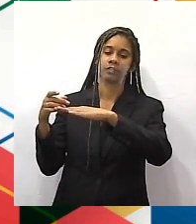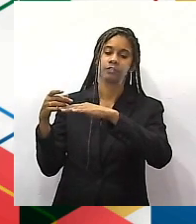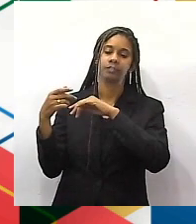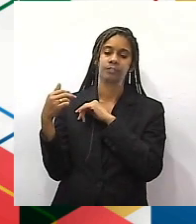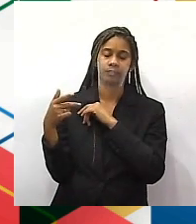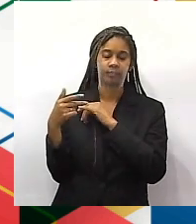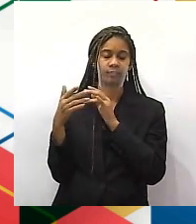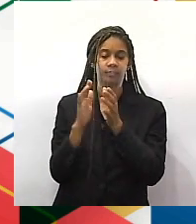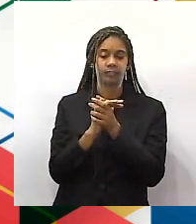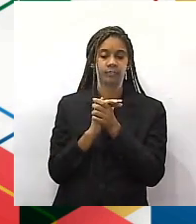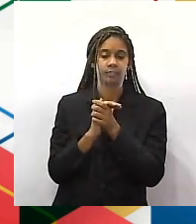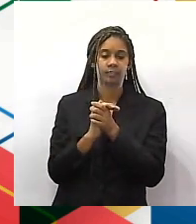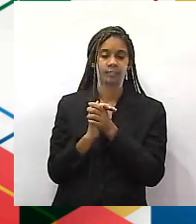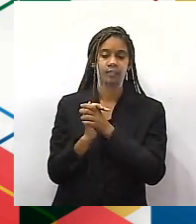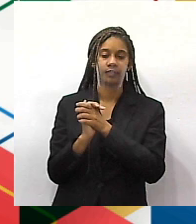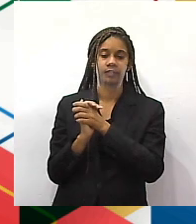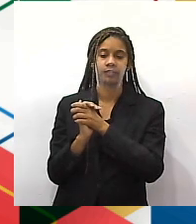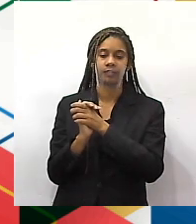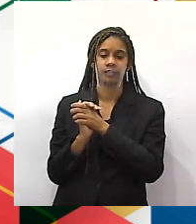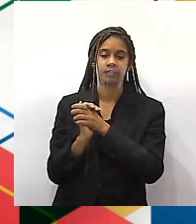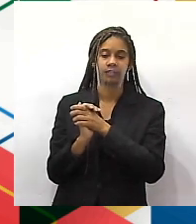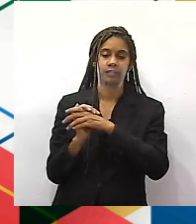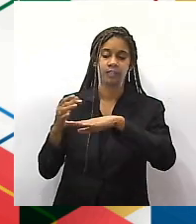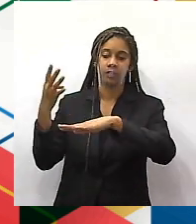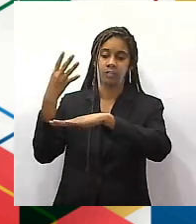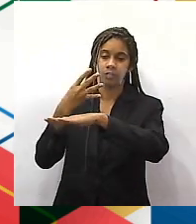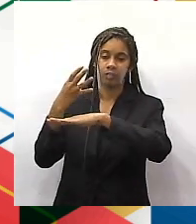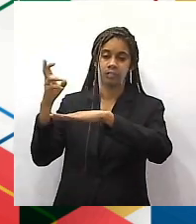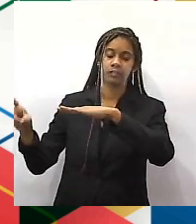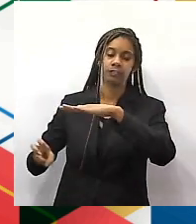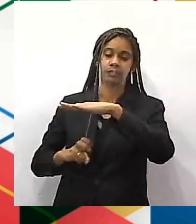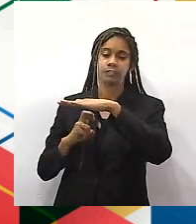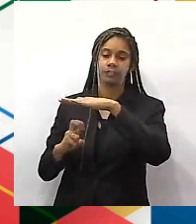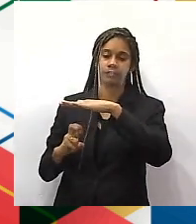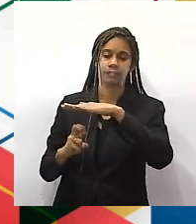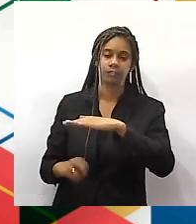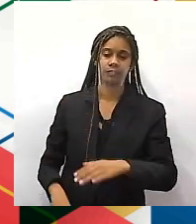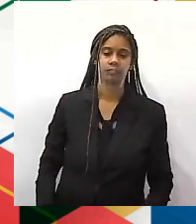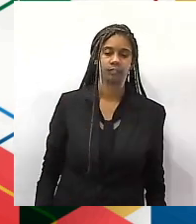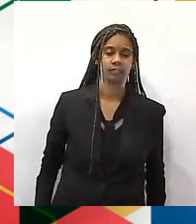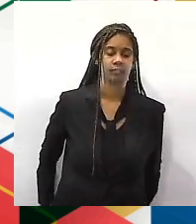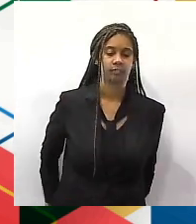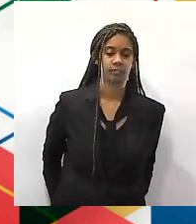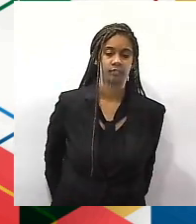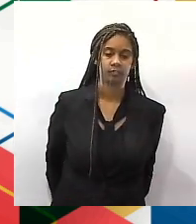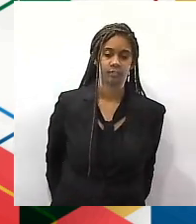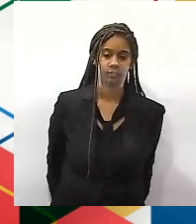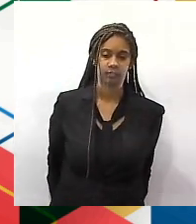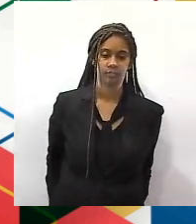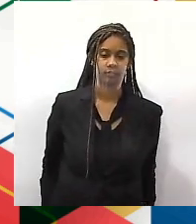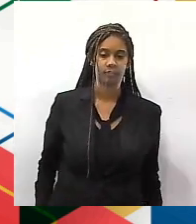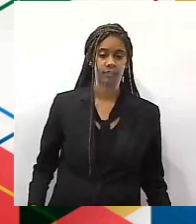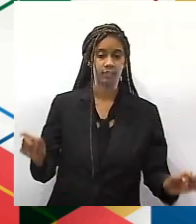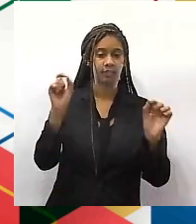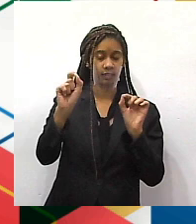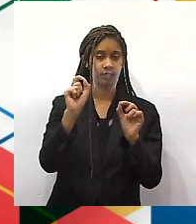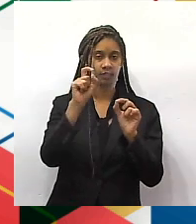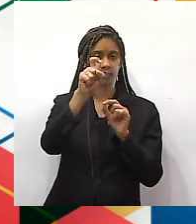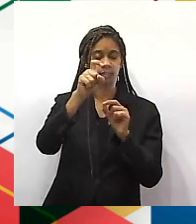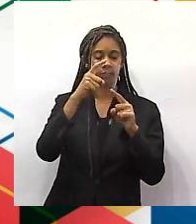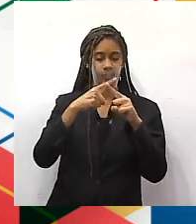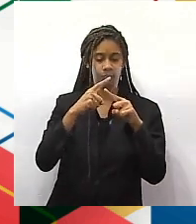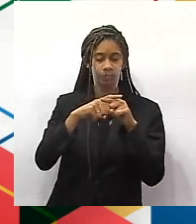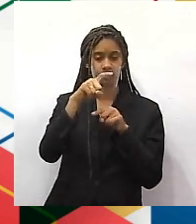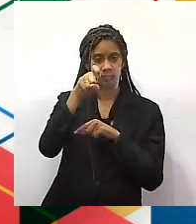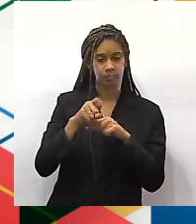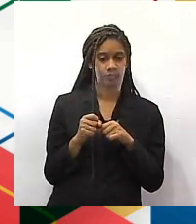de volta, 4 está para 5. 4 está para 5. E a gente sabe que quem multiplica o x já